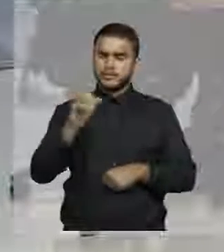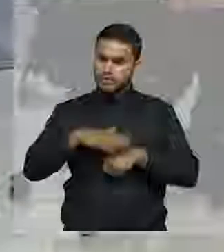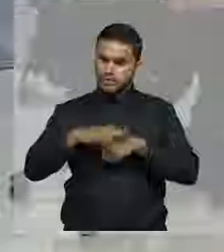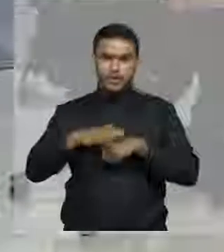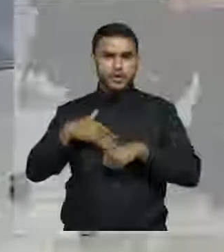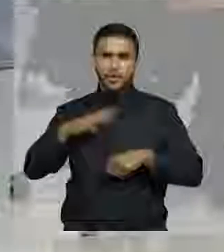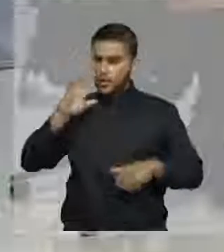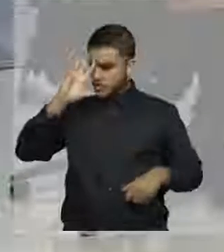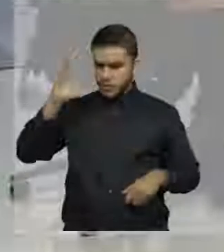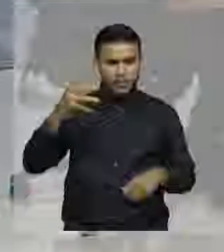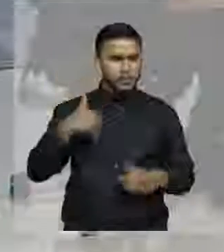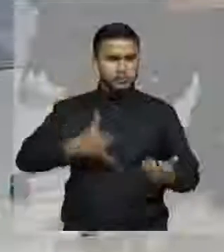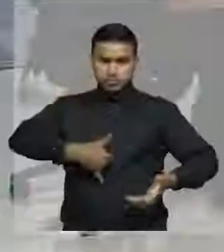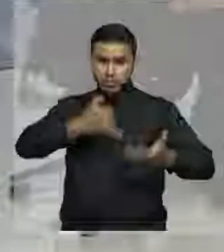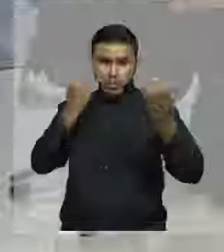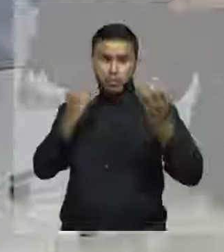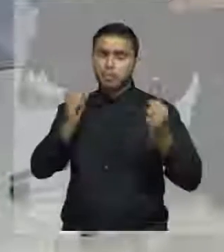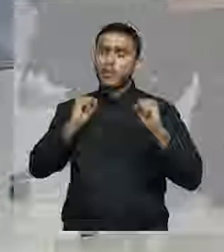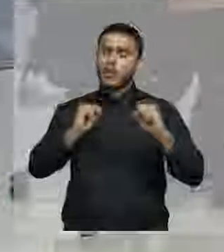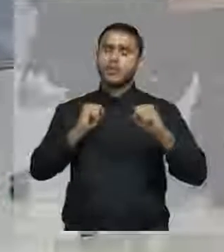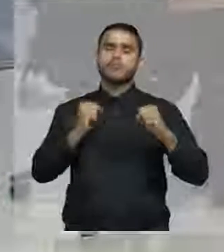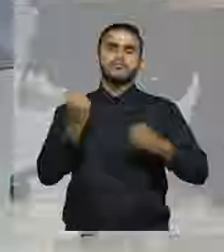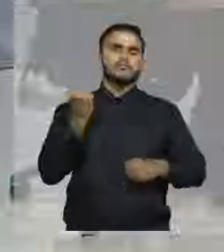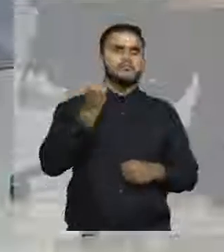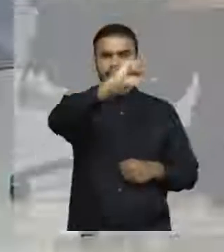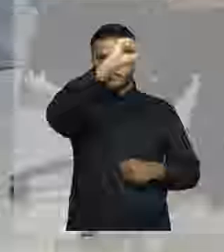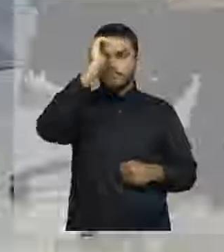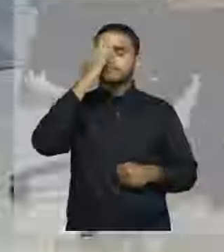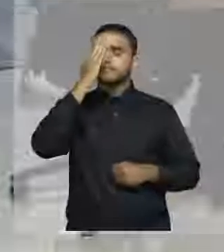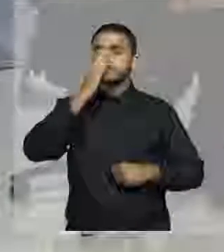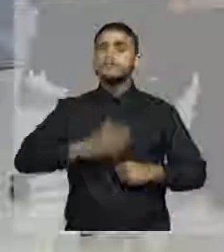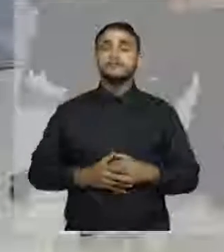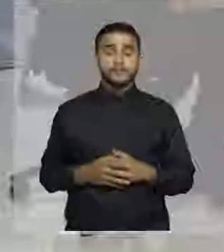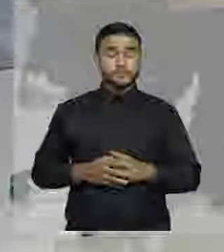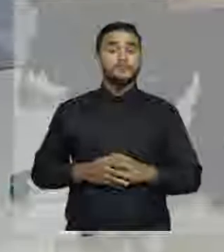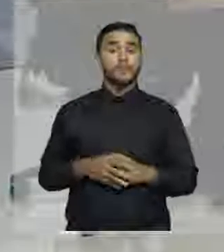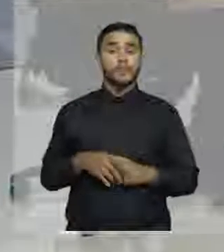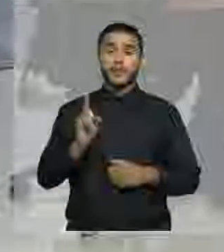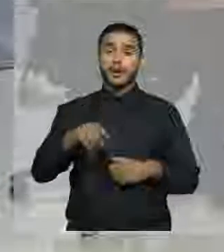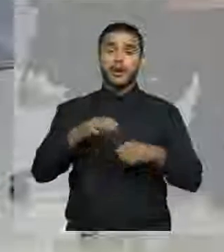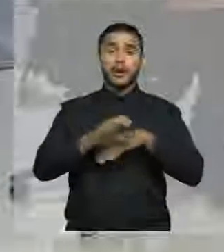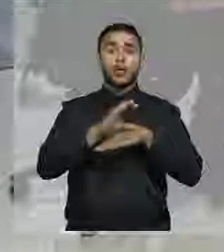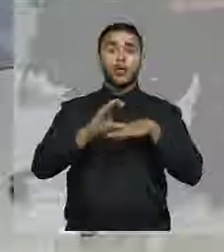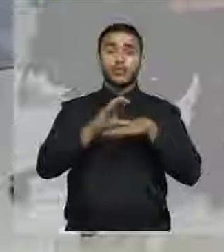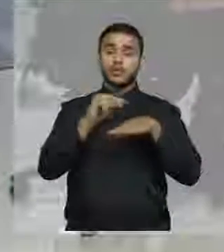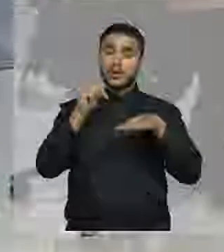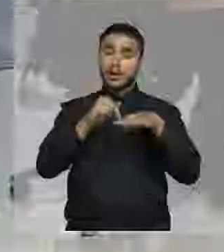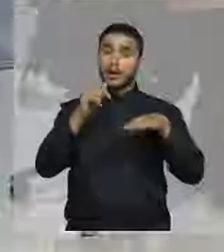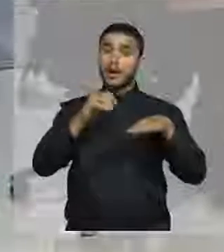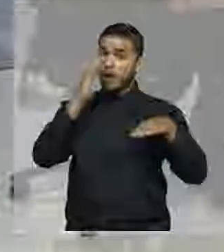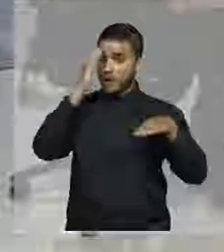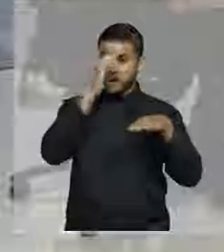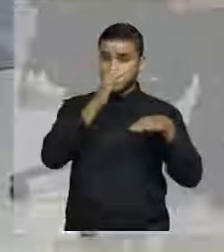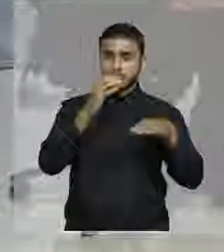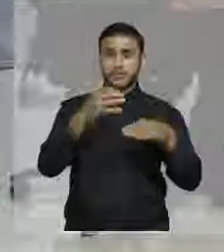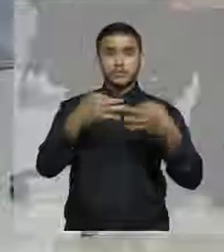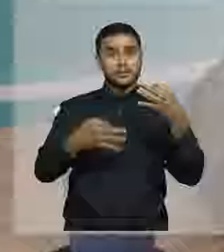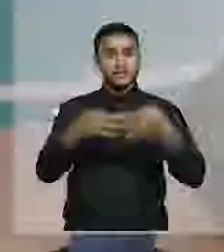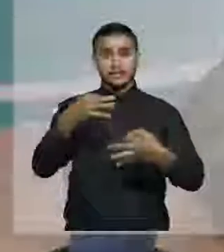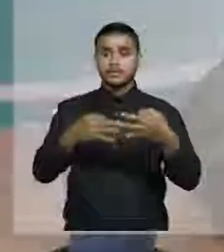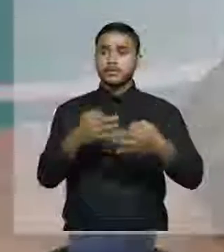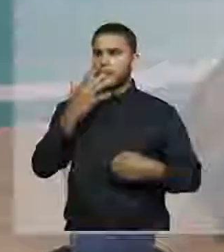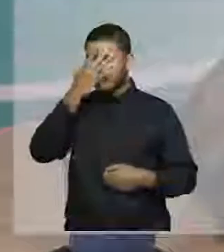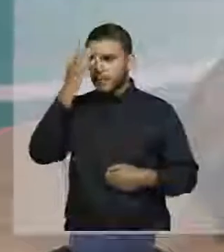conter aquilo ali. Porque os valores jurídicos, eles têm uma hierarquia. A vida